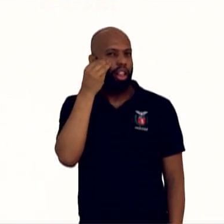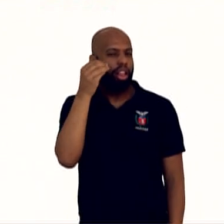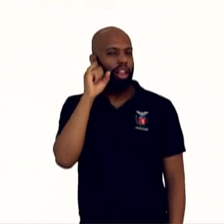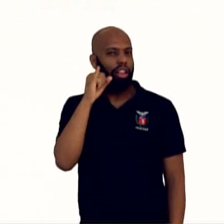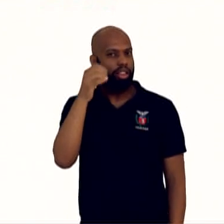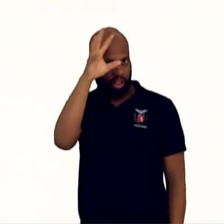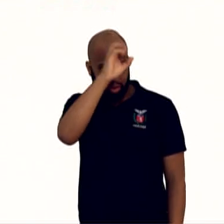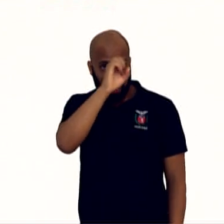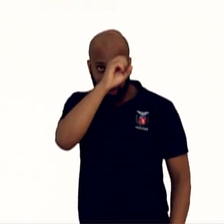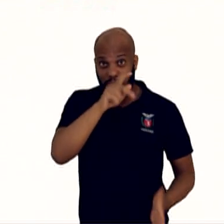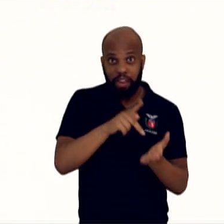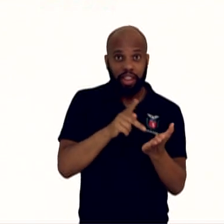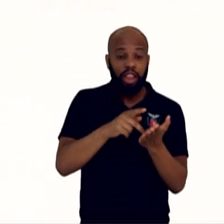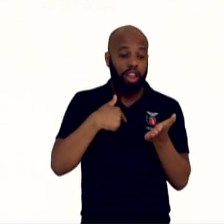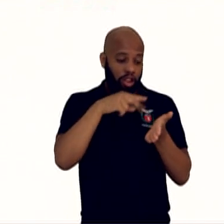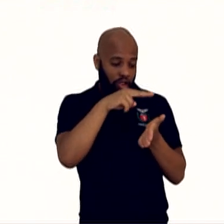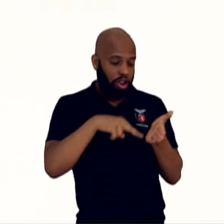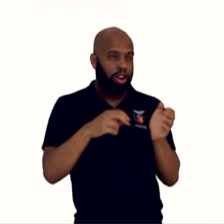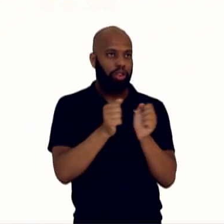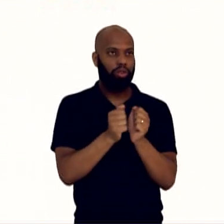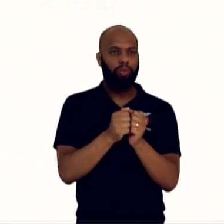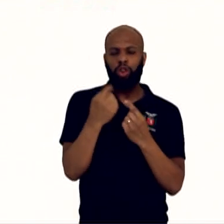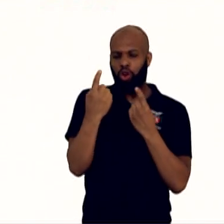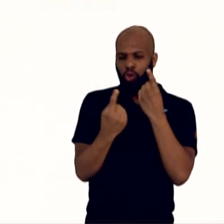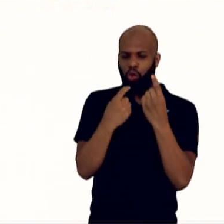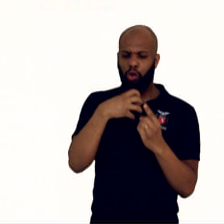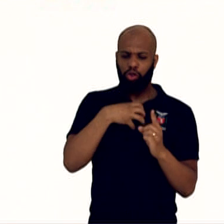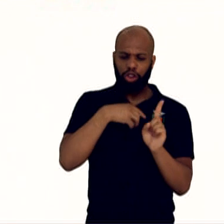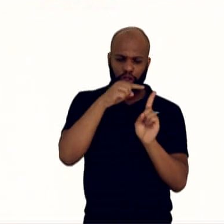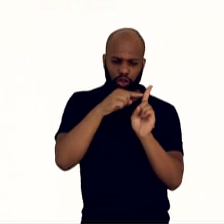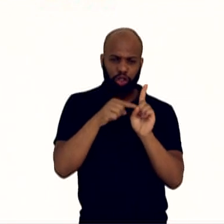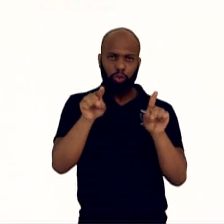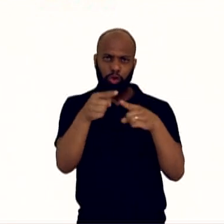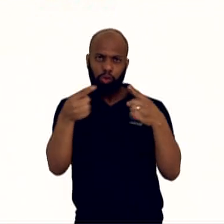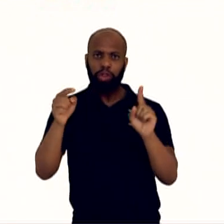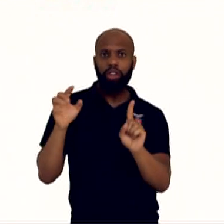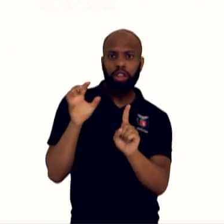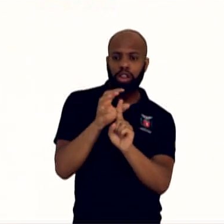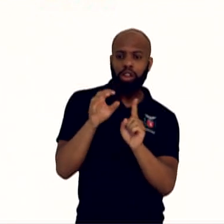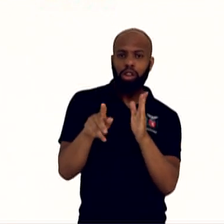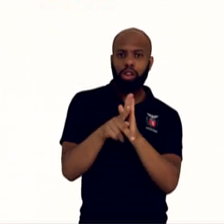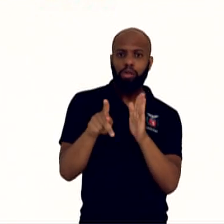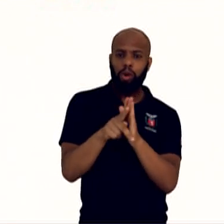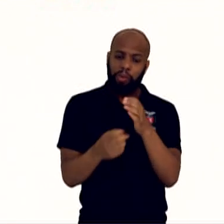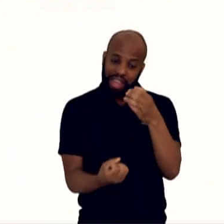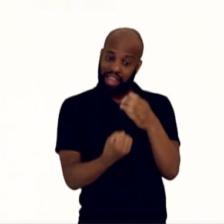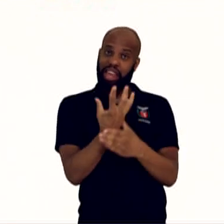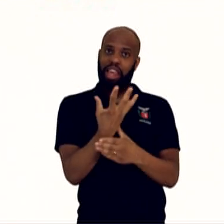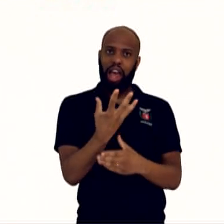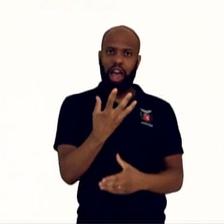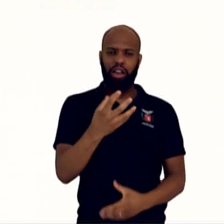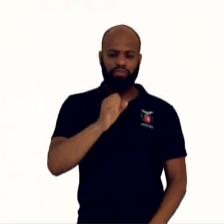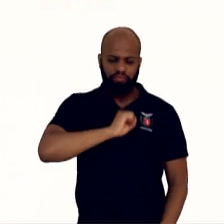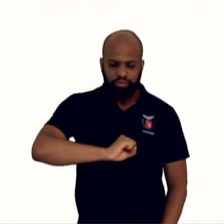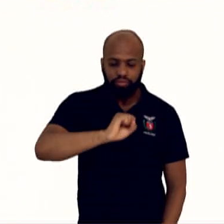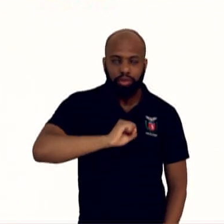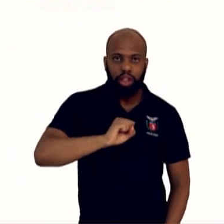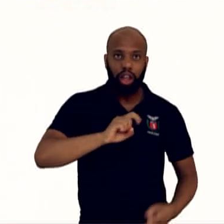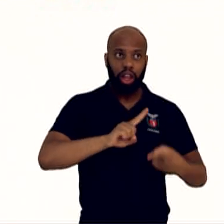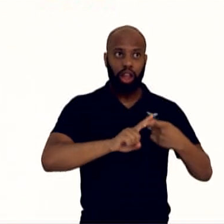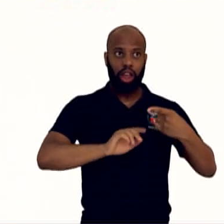conhecimentos? Então, eu vou ler com vocês. Qual estilo musical influenciou na origem do funk?